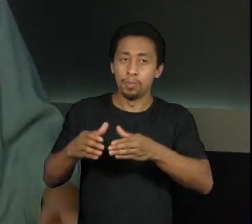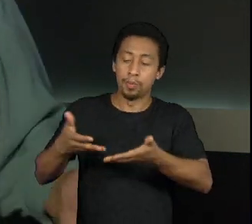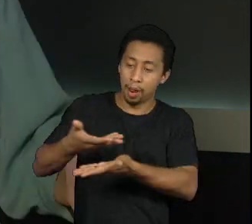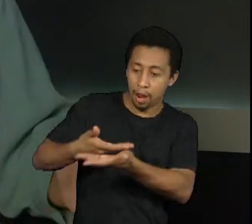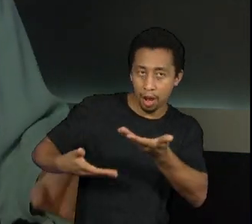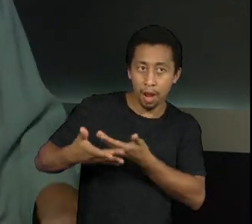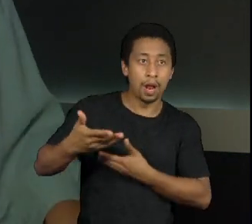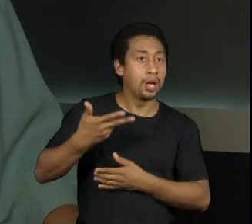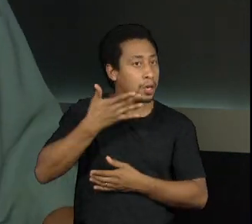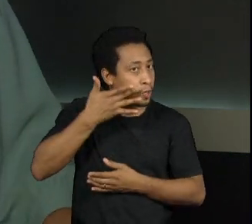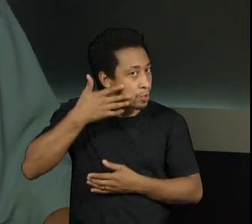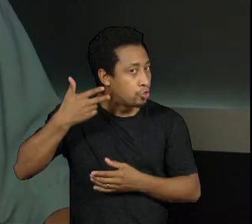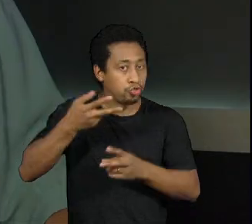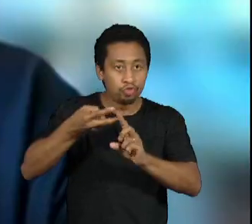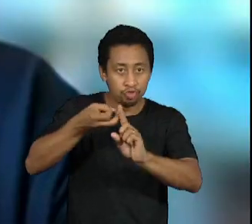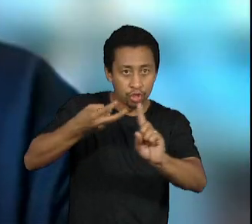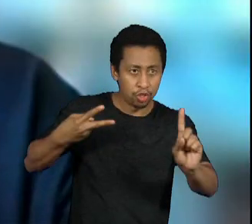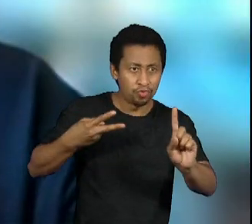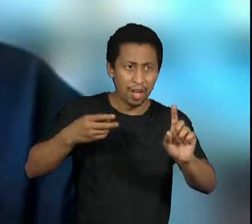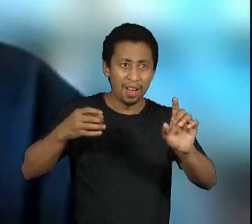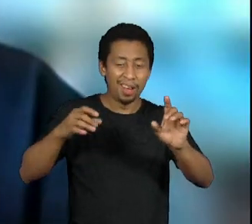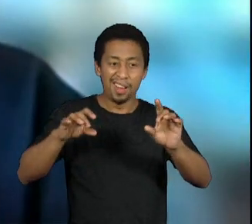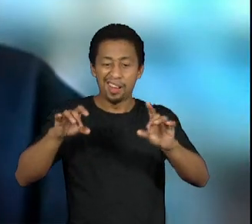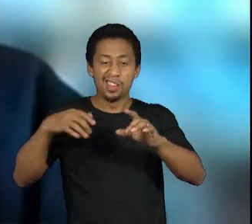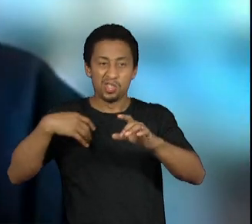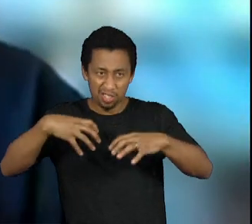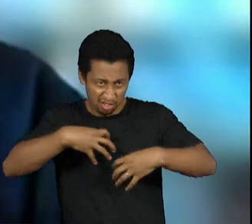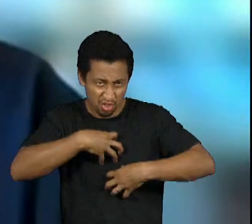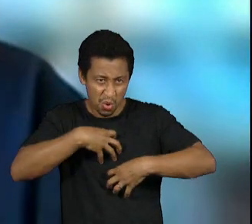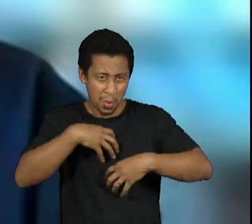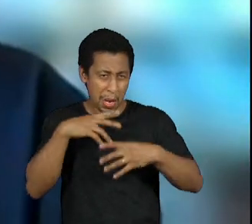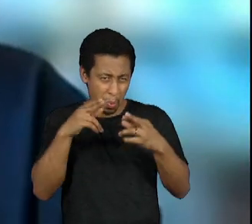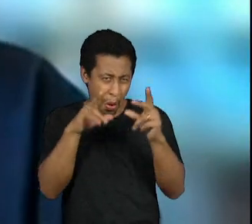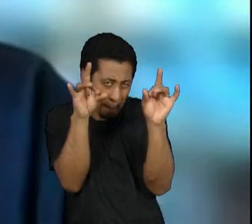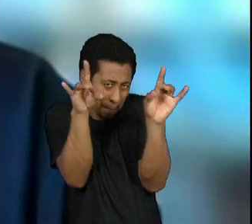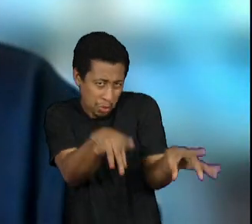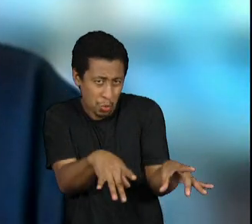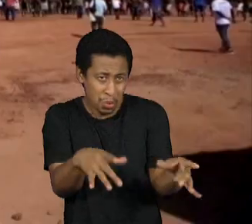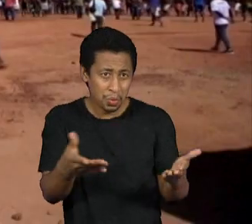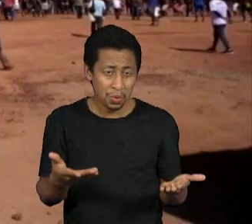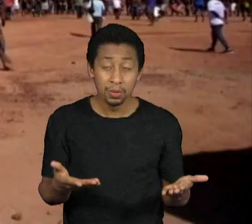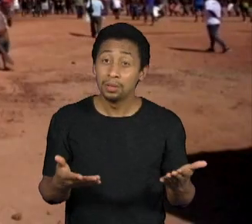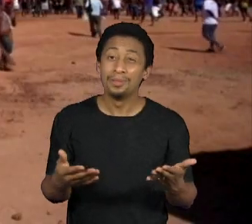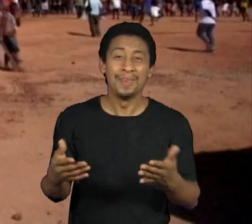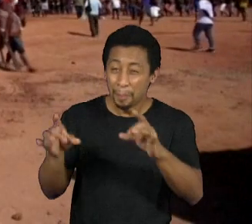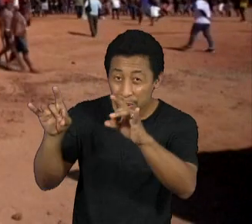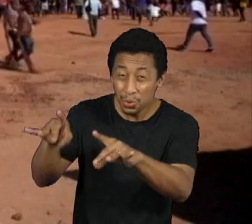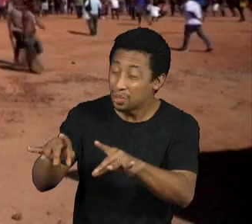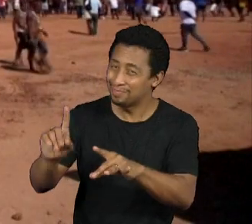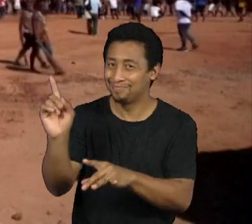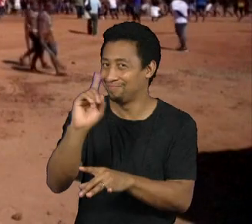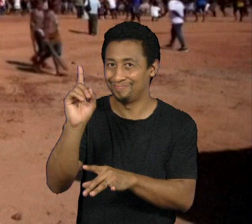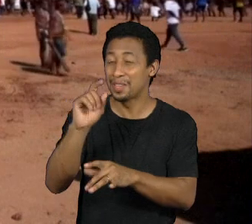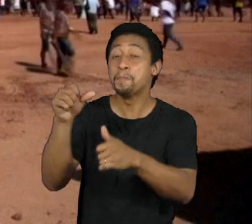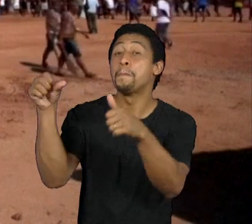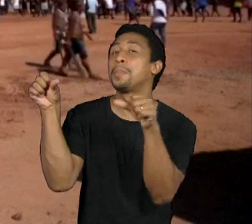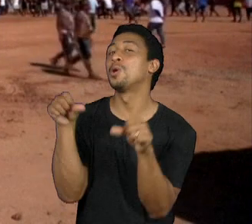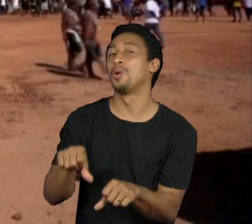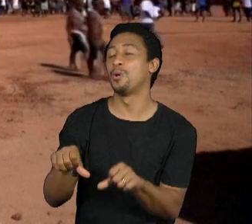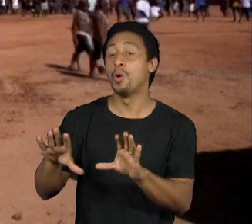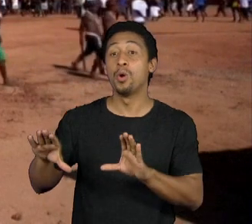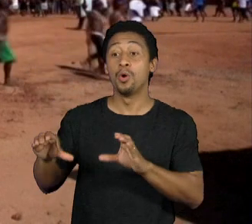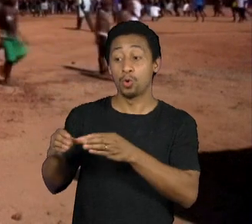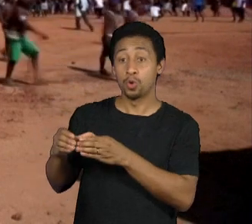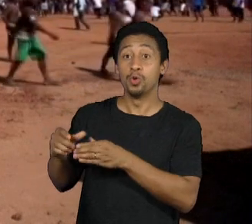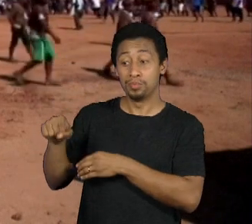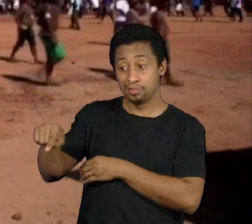abandonados por este governo que está aí? Na verdade, eu acho que é pior do que o abandono, é um ataque do próprio governo contra